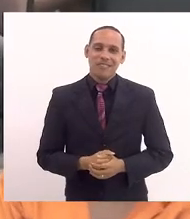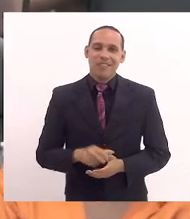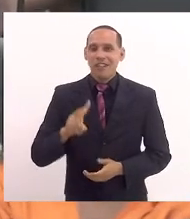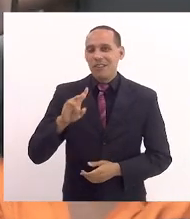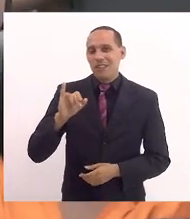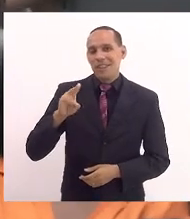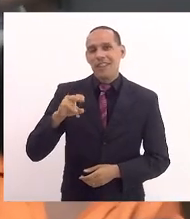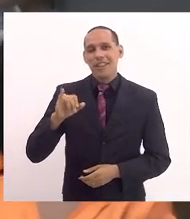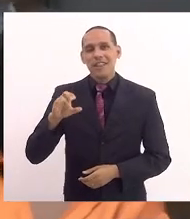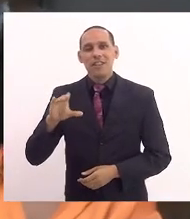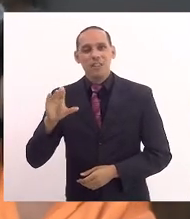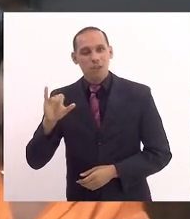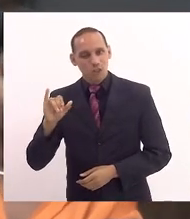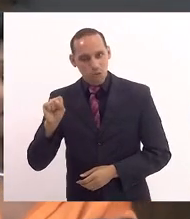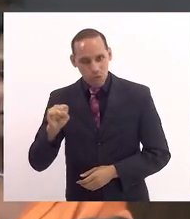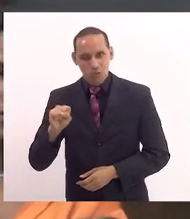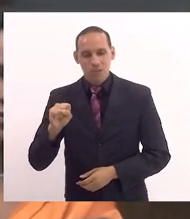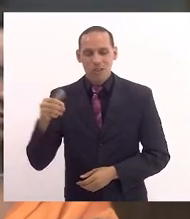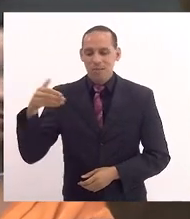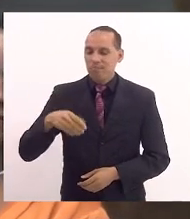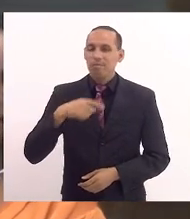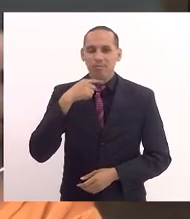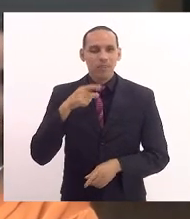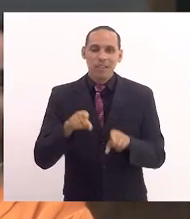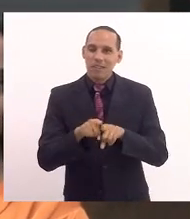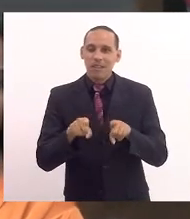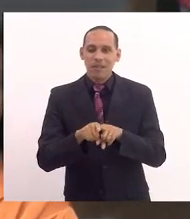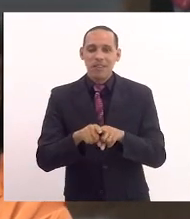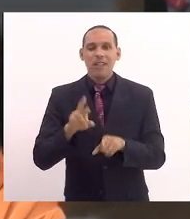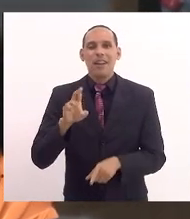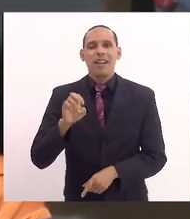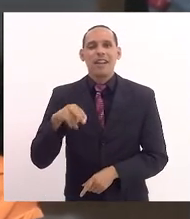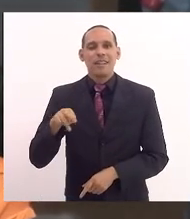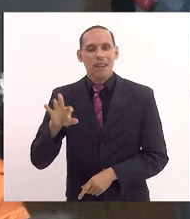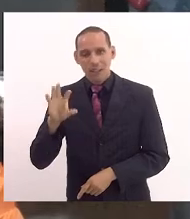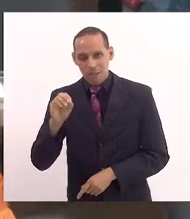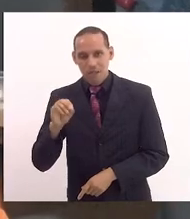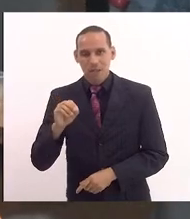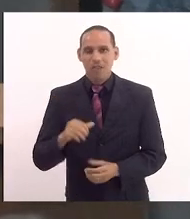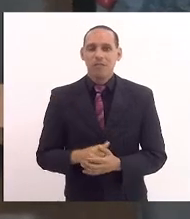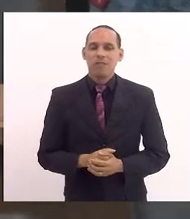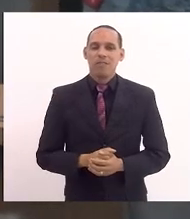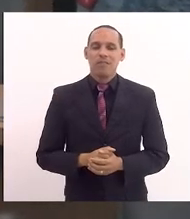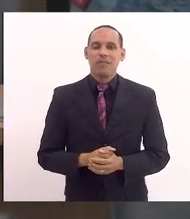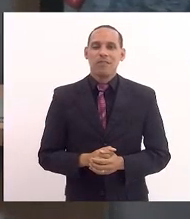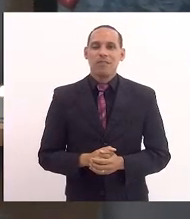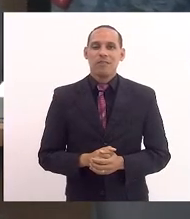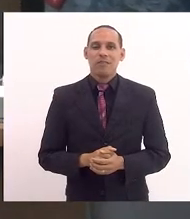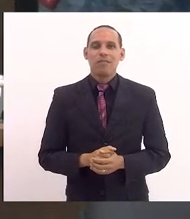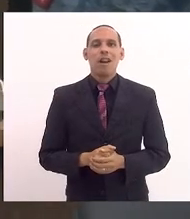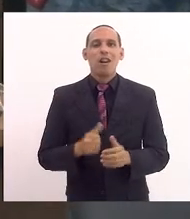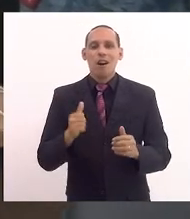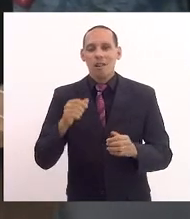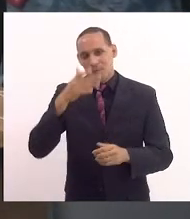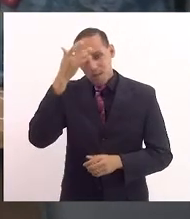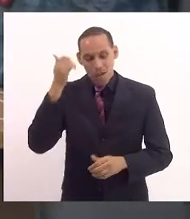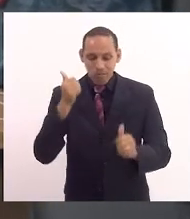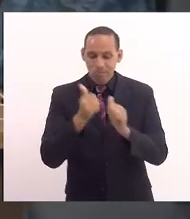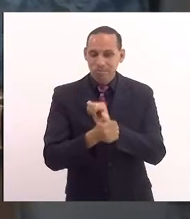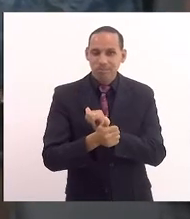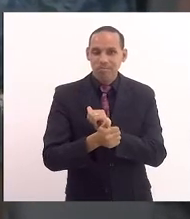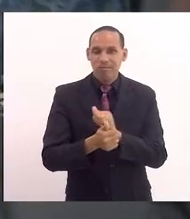Vinícius Lisboa, também infelizmente não pôde estar aqui. Renato Antunes, que é um atleta